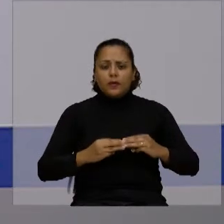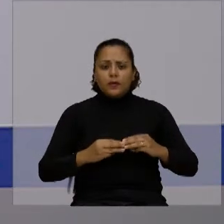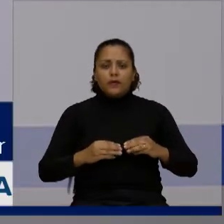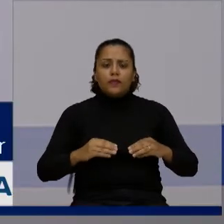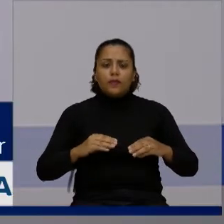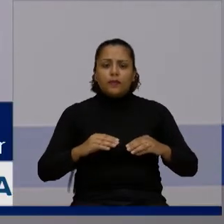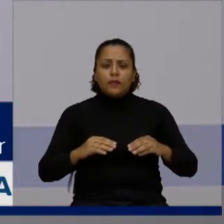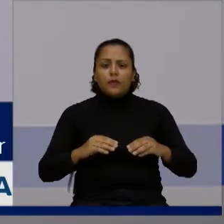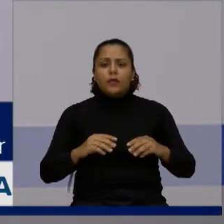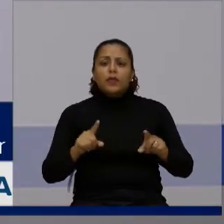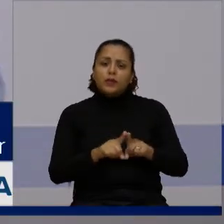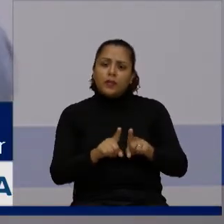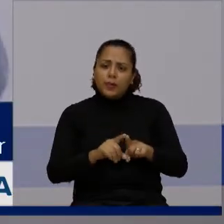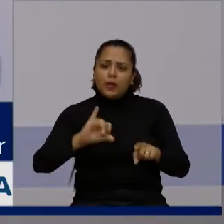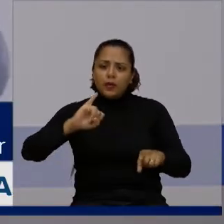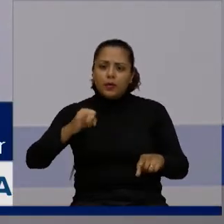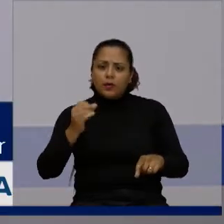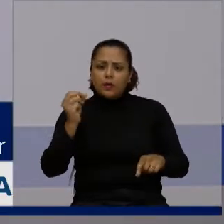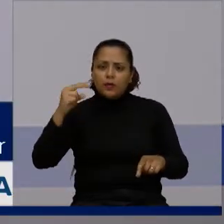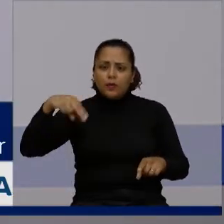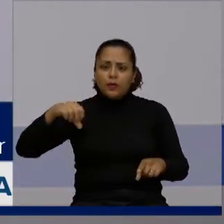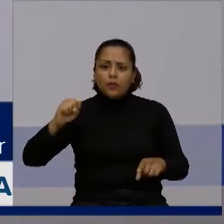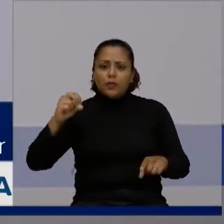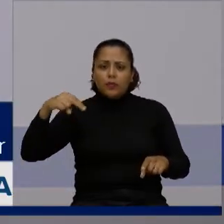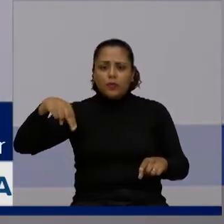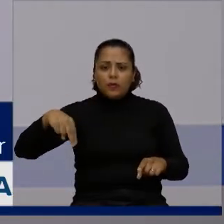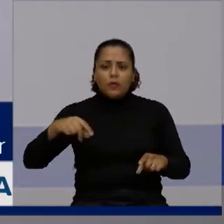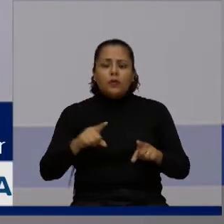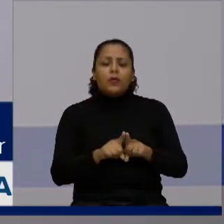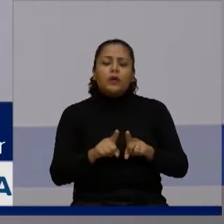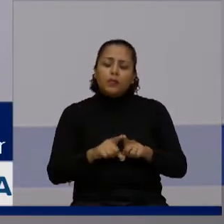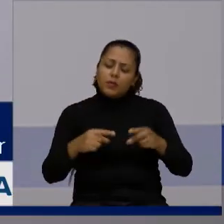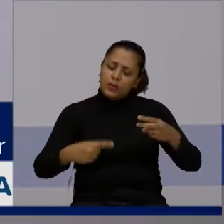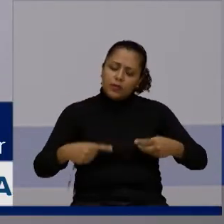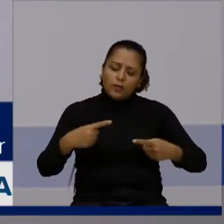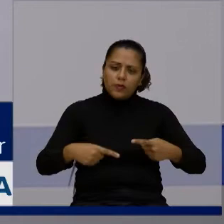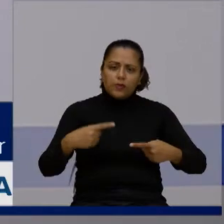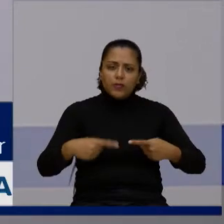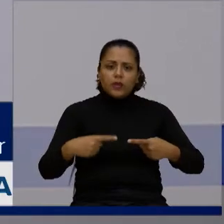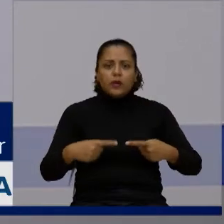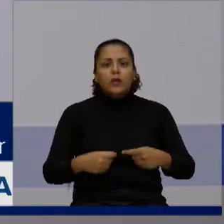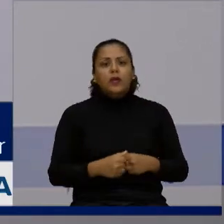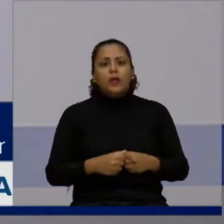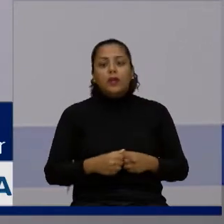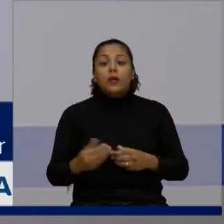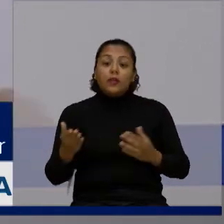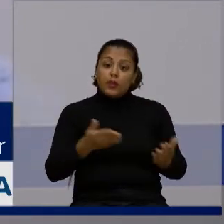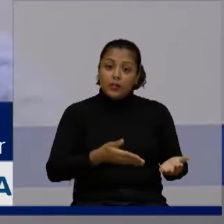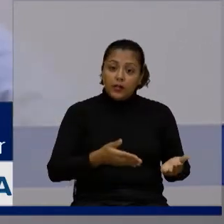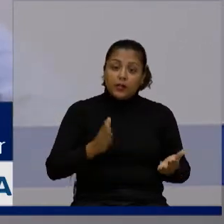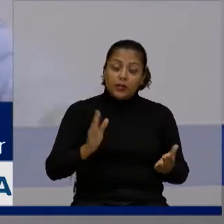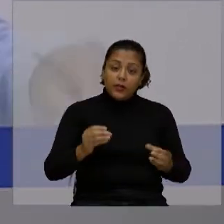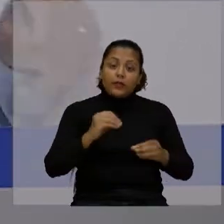a Johnson. Portanto, vamos tocando o pinga-fogo e assim que chegar a gente faz a votação dos processos,